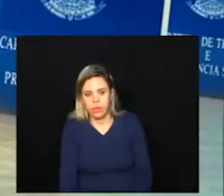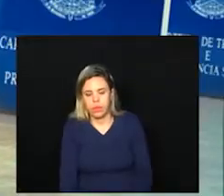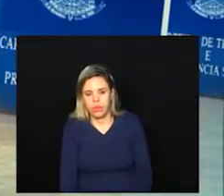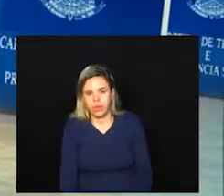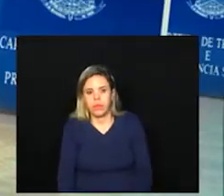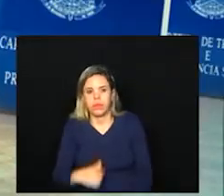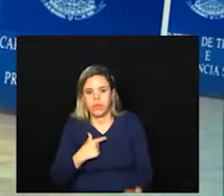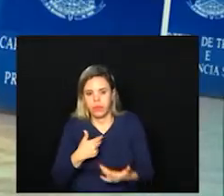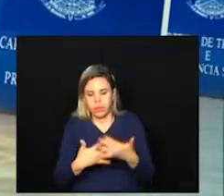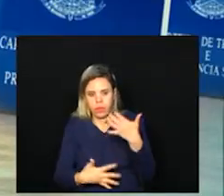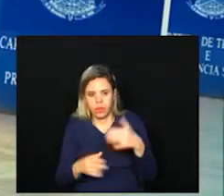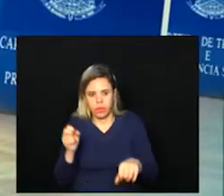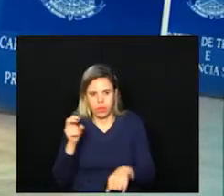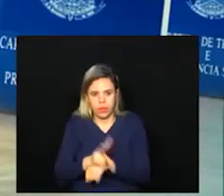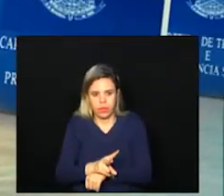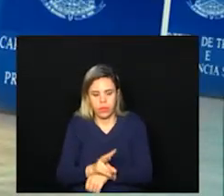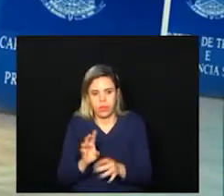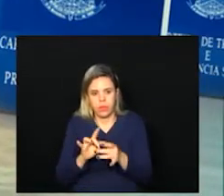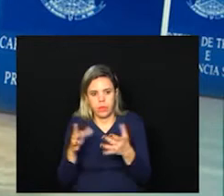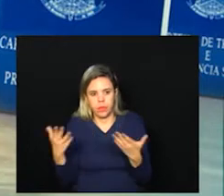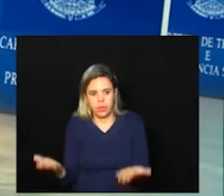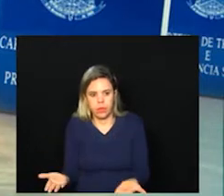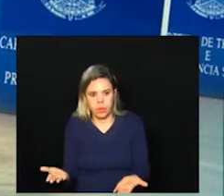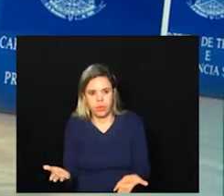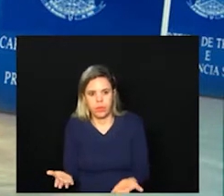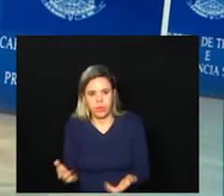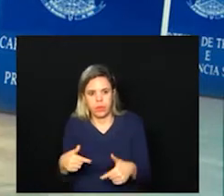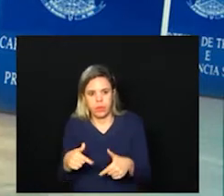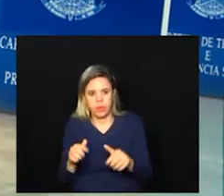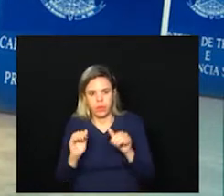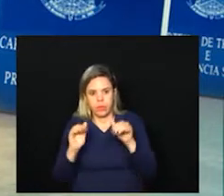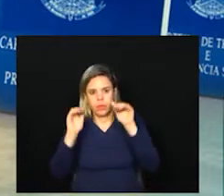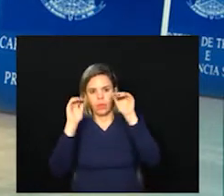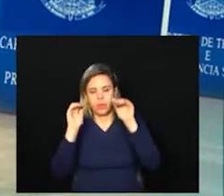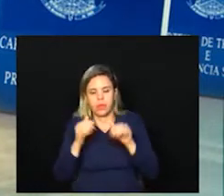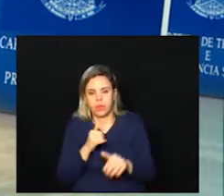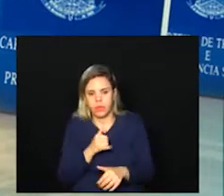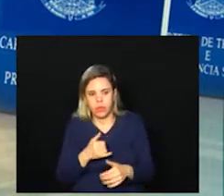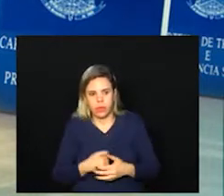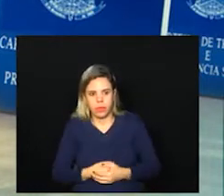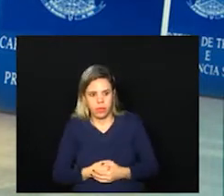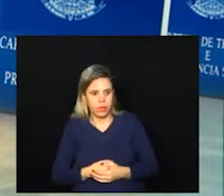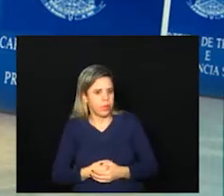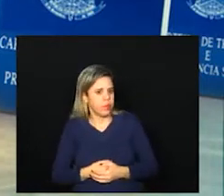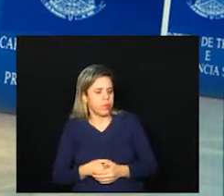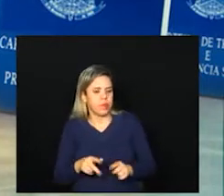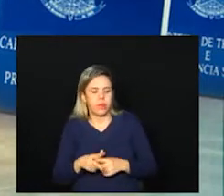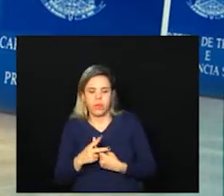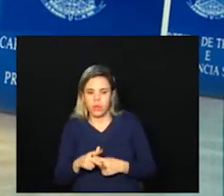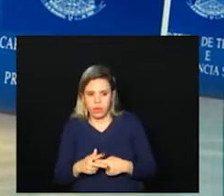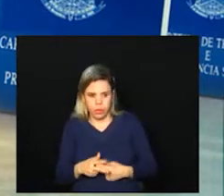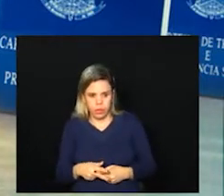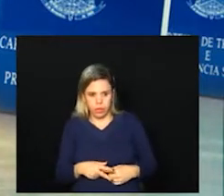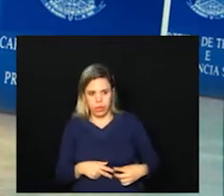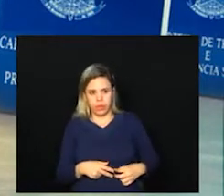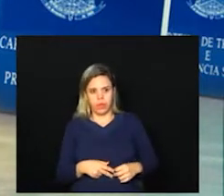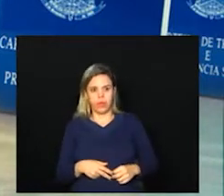Jundiaí tem diversas vagas disponíveis para operador de paleteira elétrica, oficial de